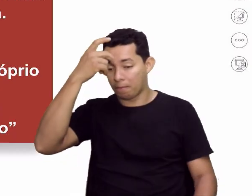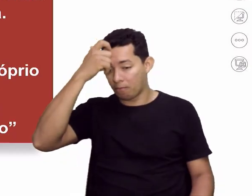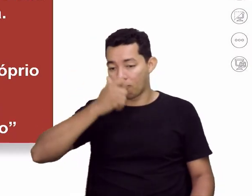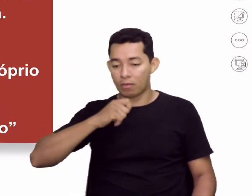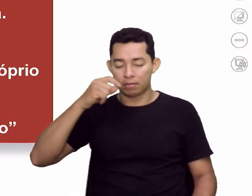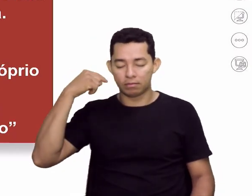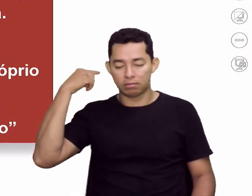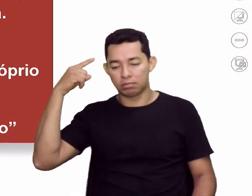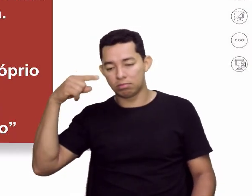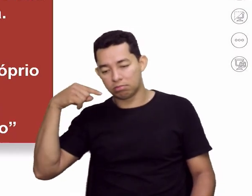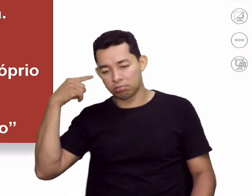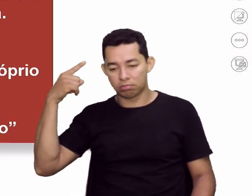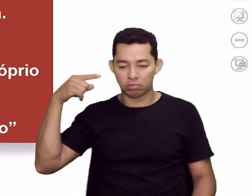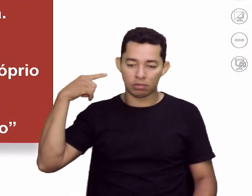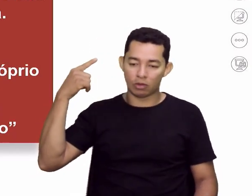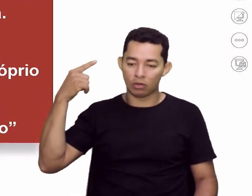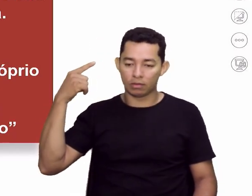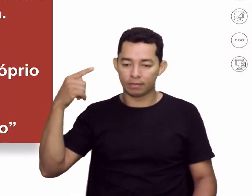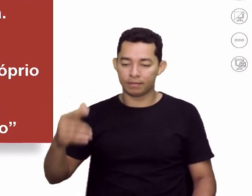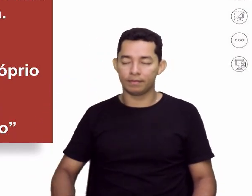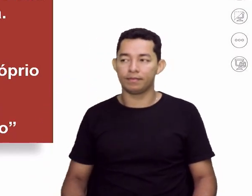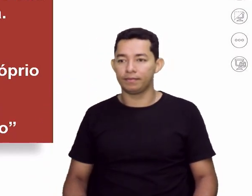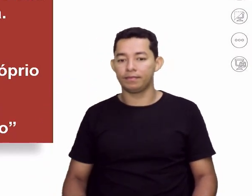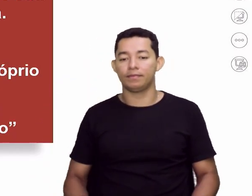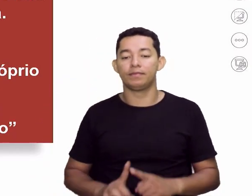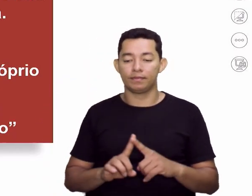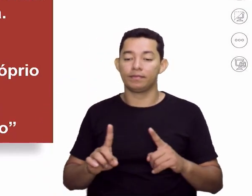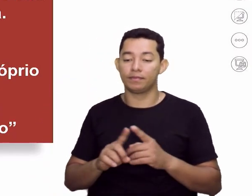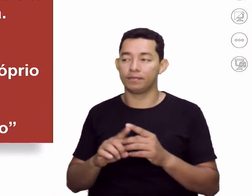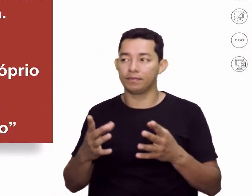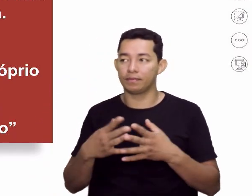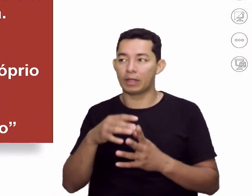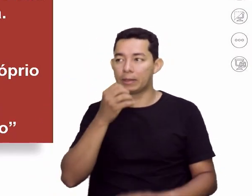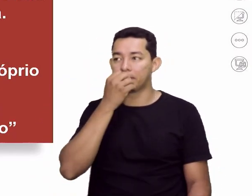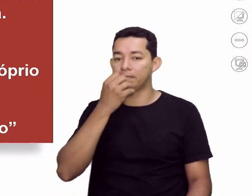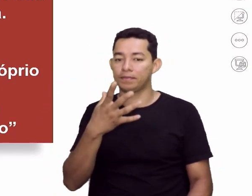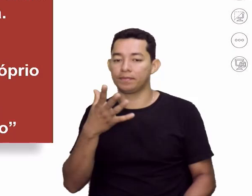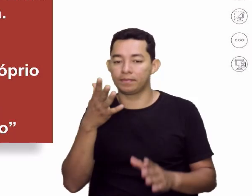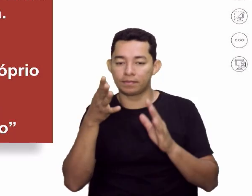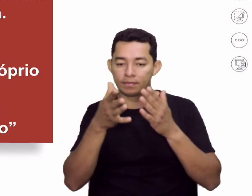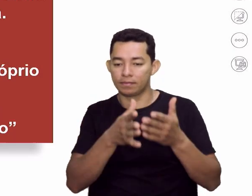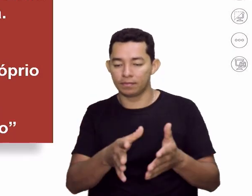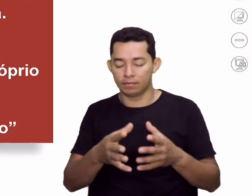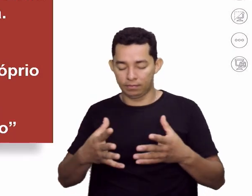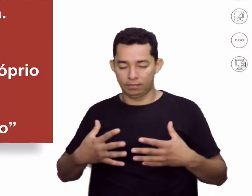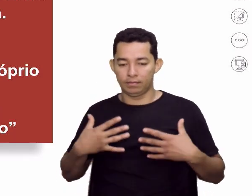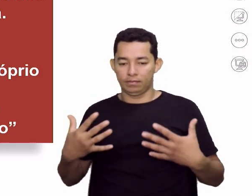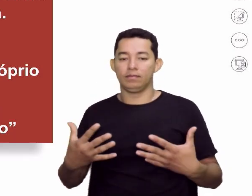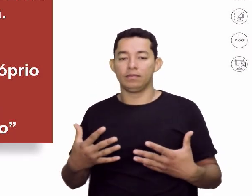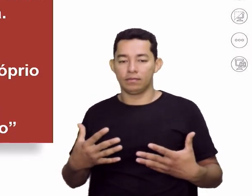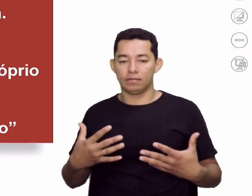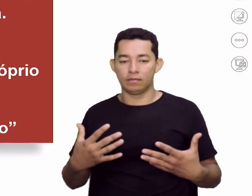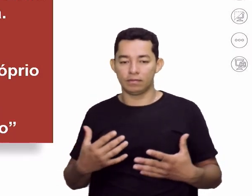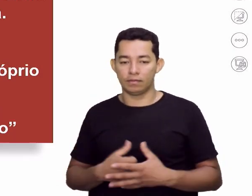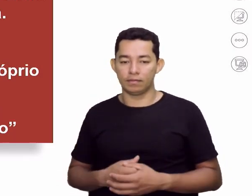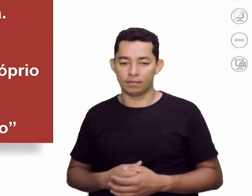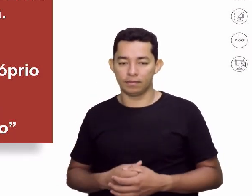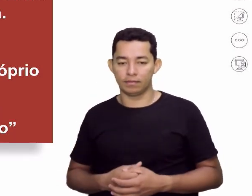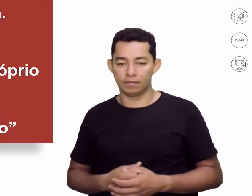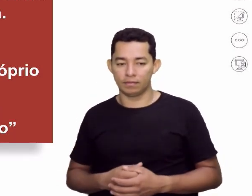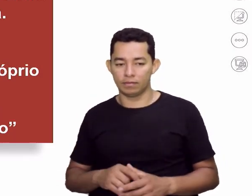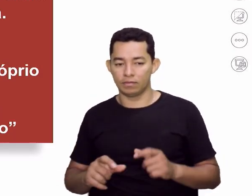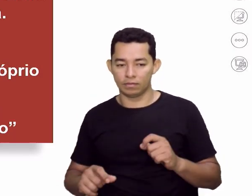essa reação ao quadro dele. Mas é maravilhoso a profundidade da expressão, né, o que